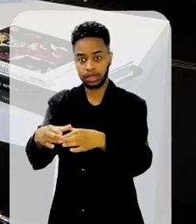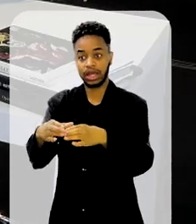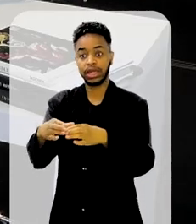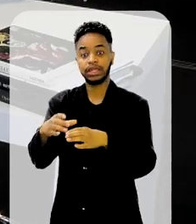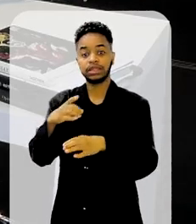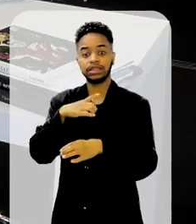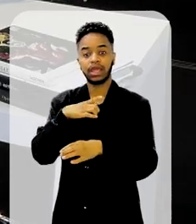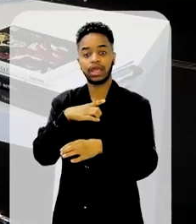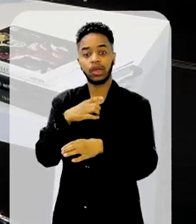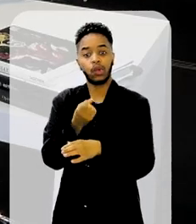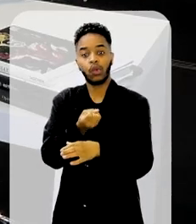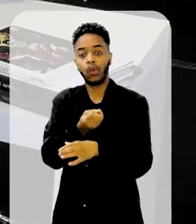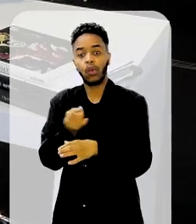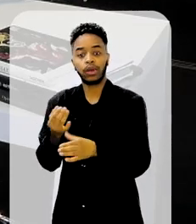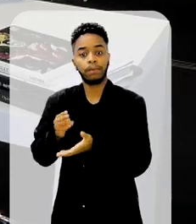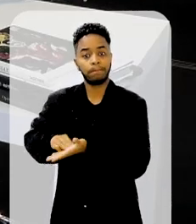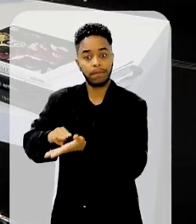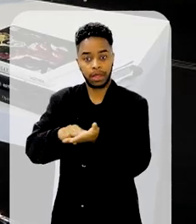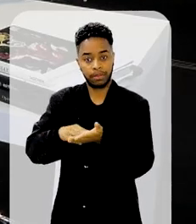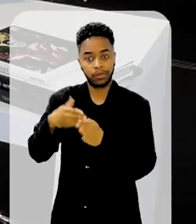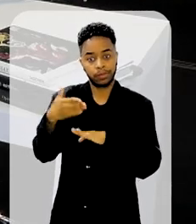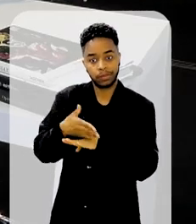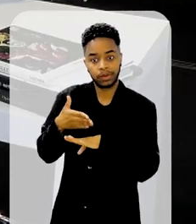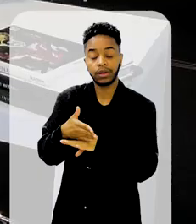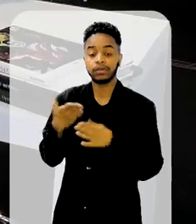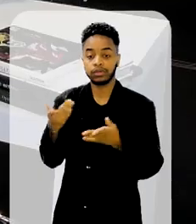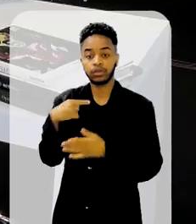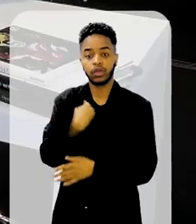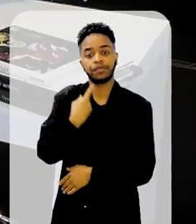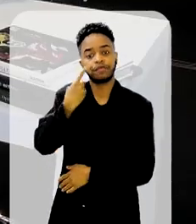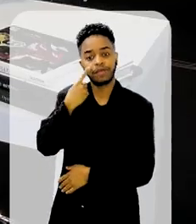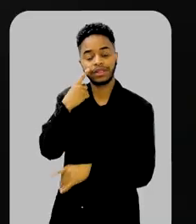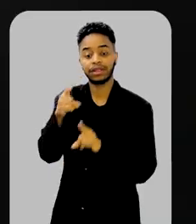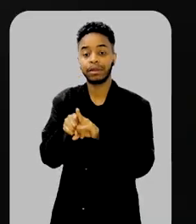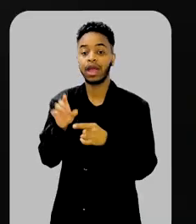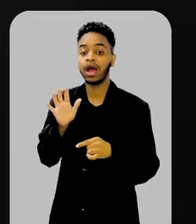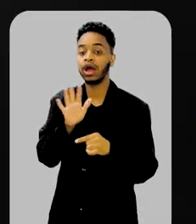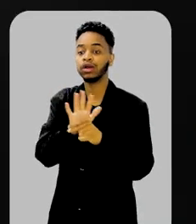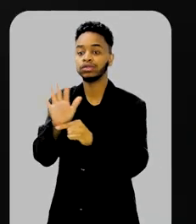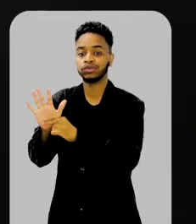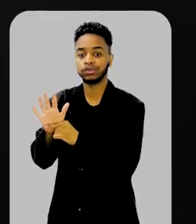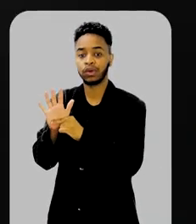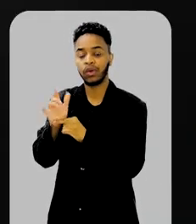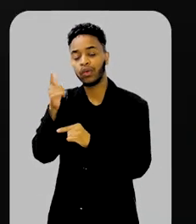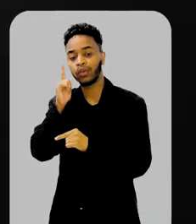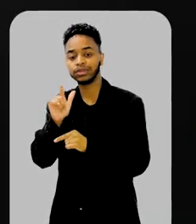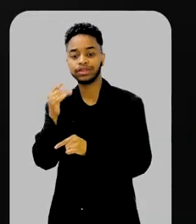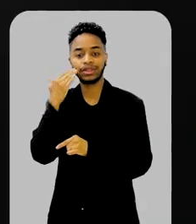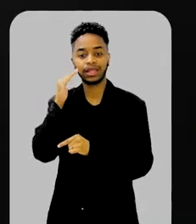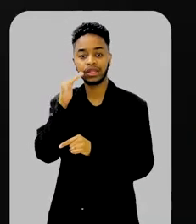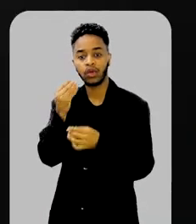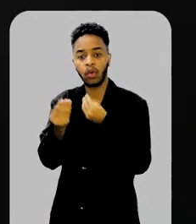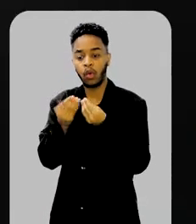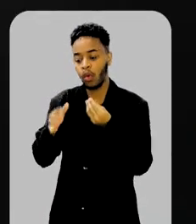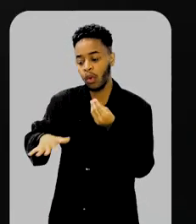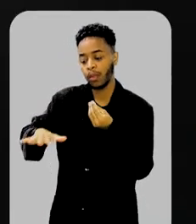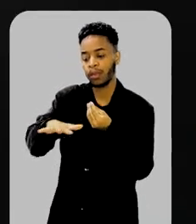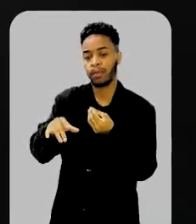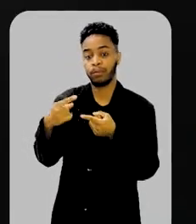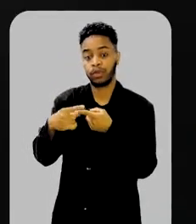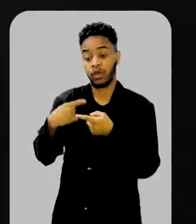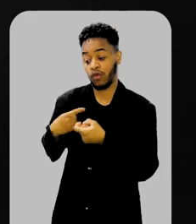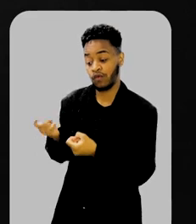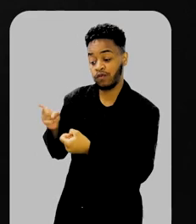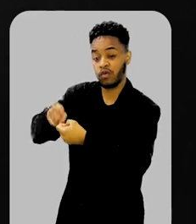você tem x número de membros de comunidade vamos observar então ajudou também eles poderem tatear para entender o terreno eu